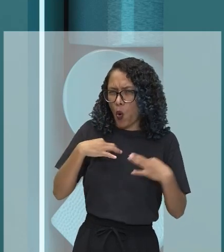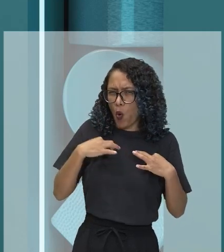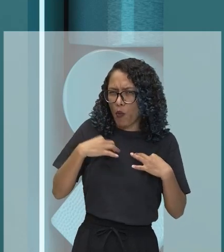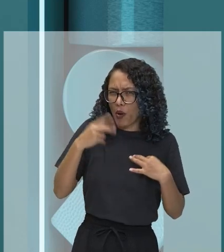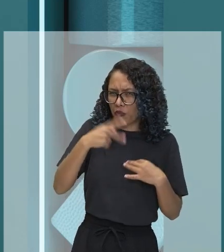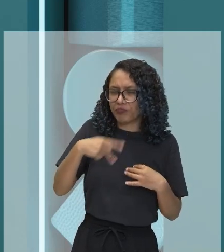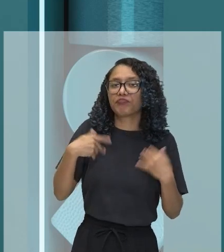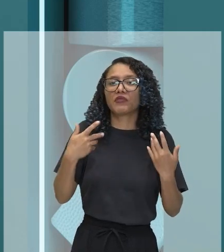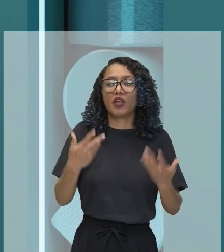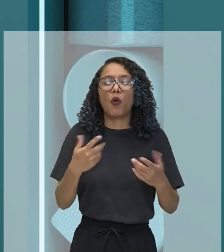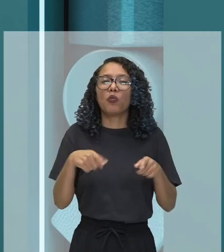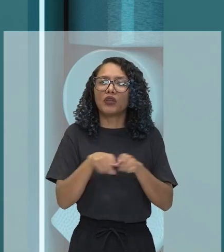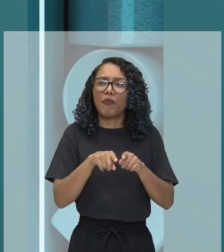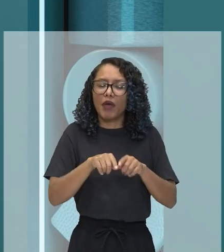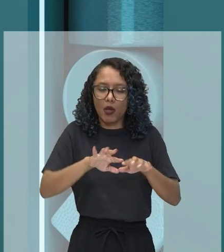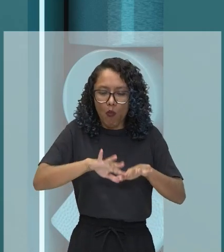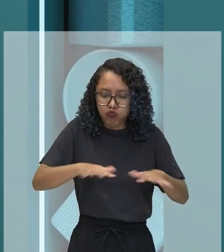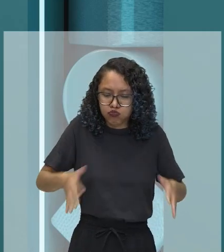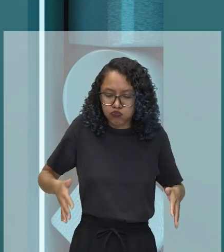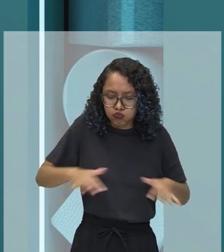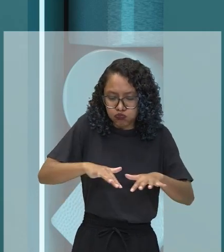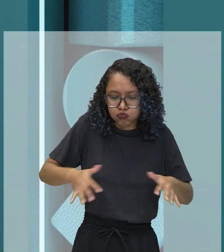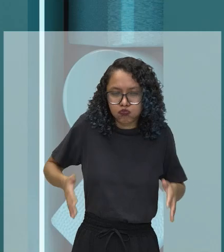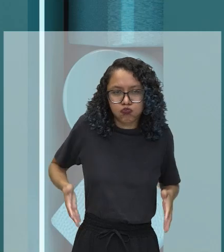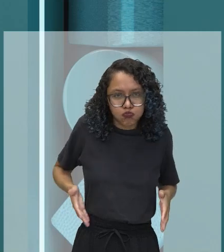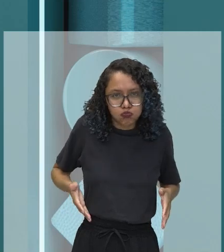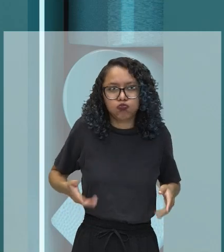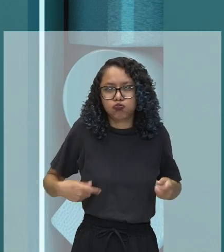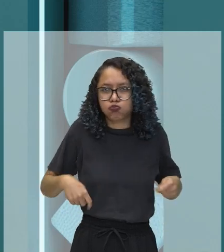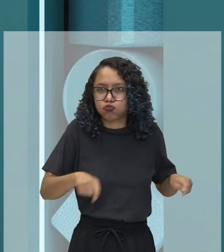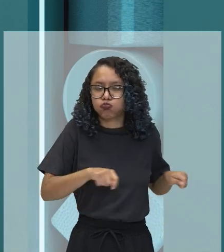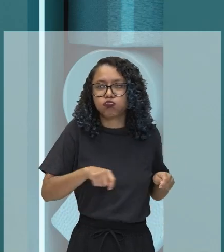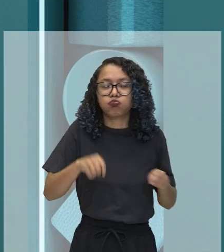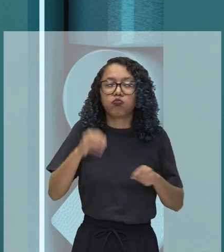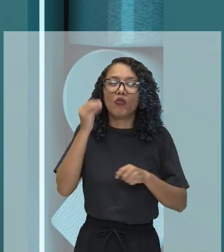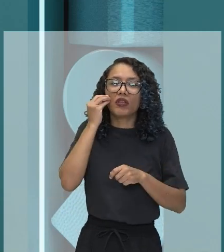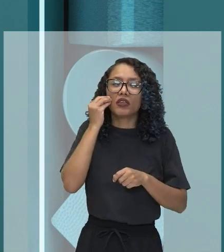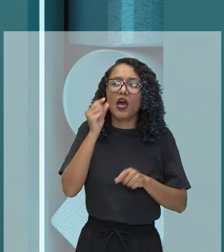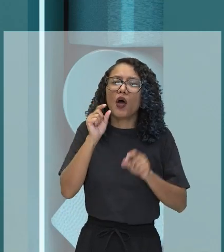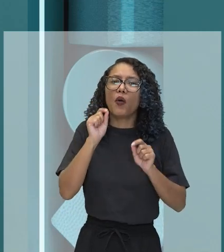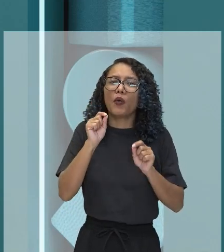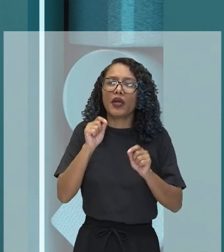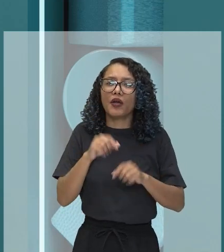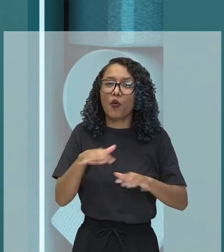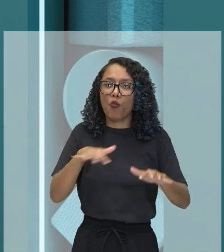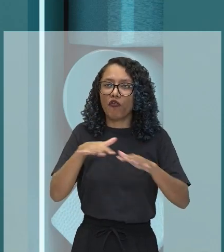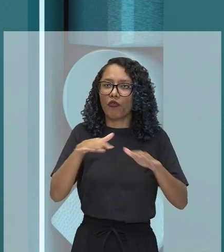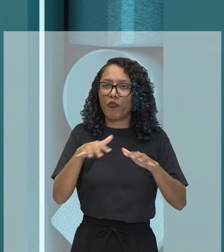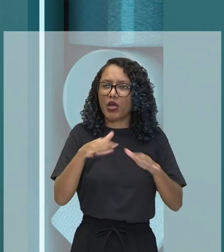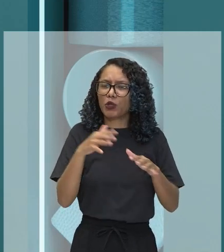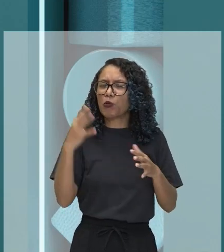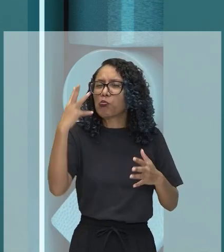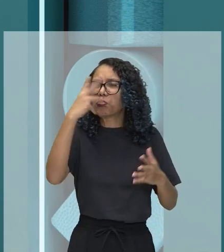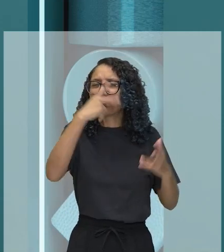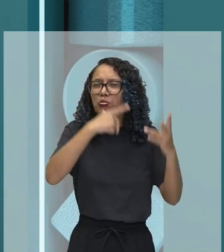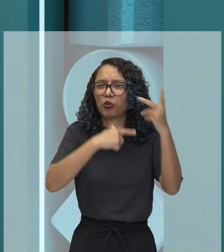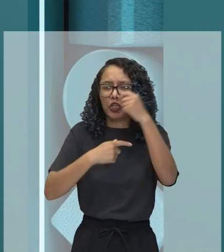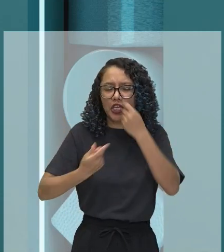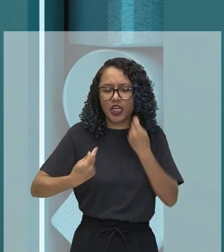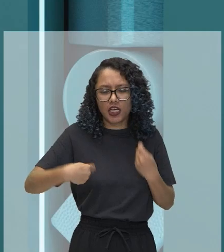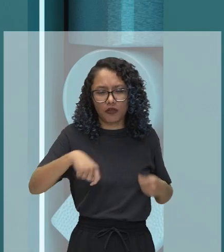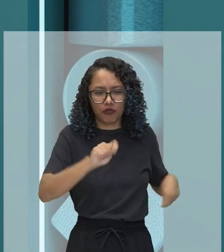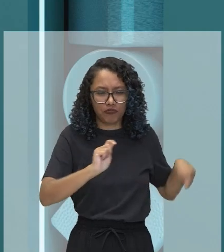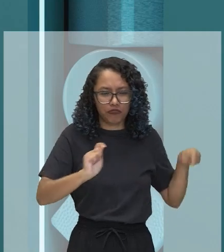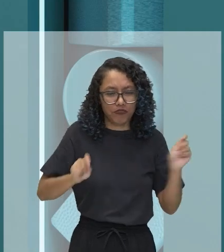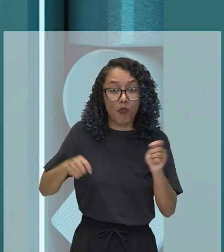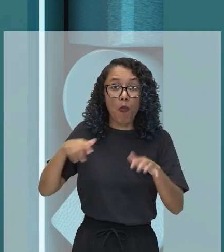bastante volumosas e rodadas, para garantir um efeito mais bonito no movimento